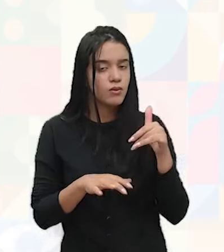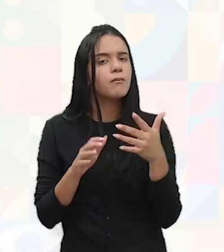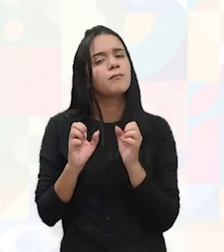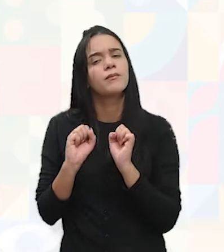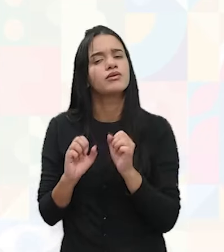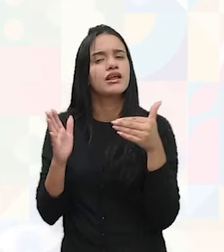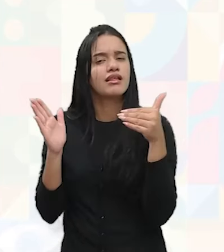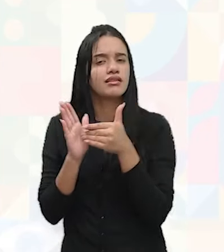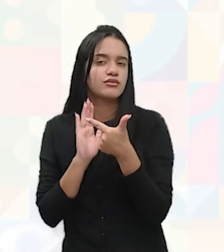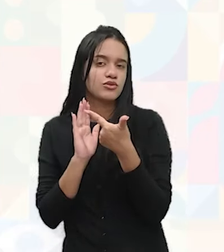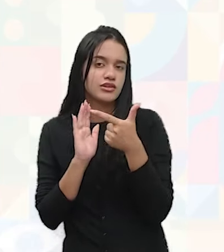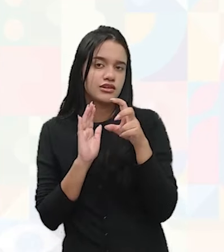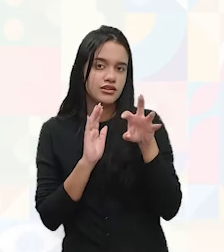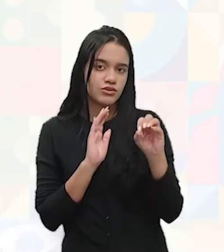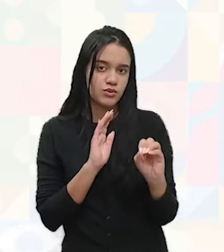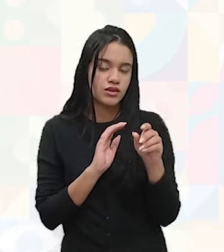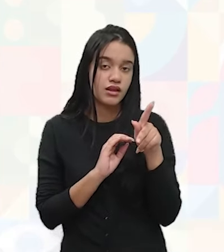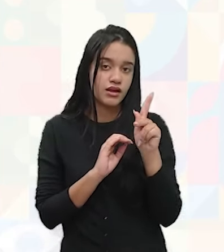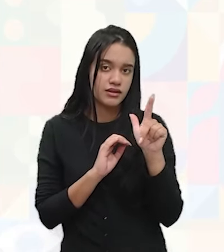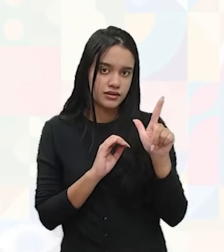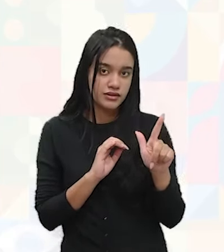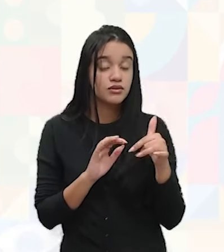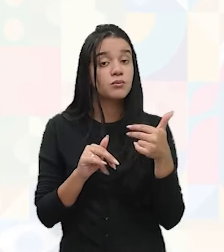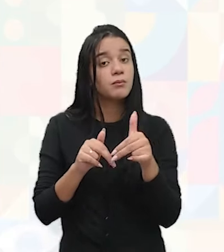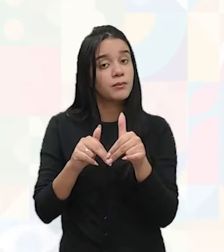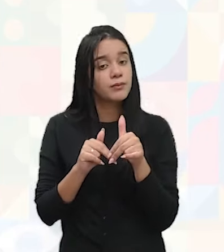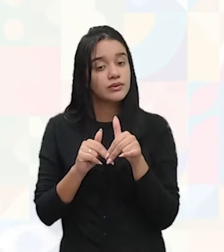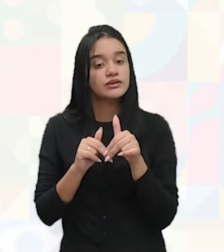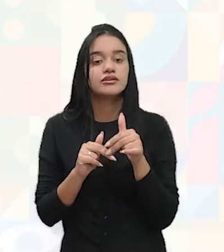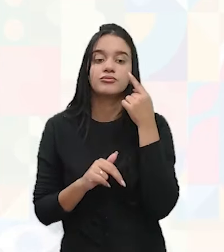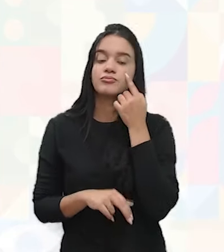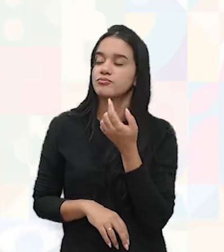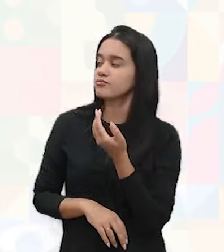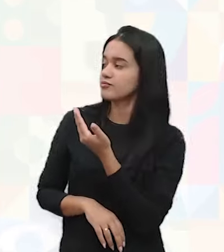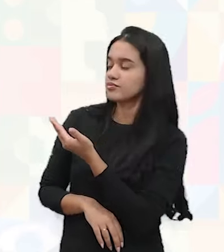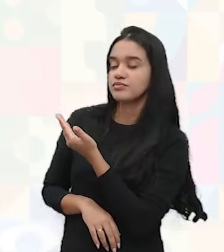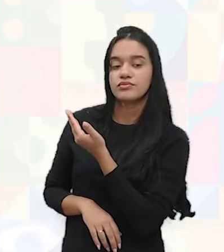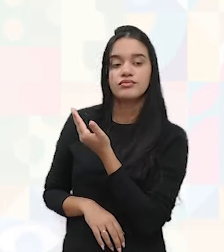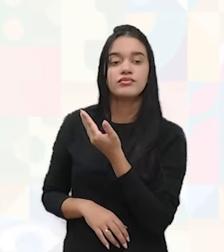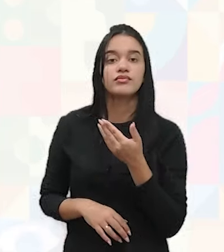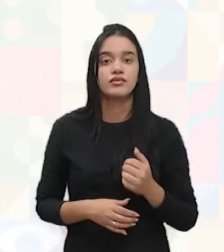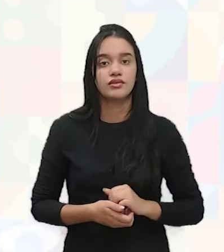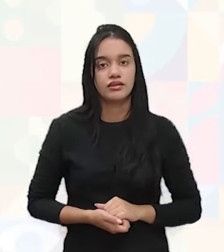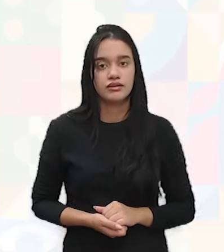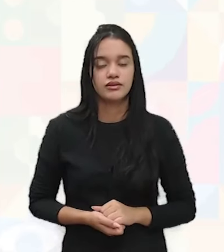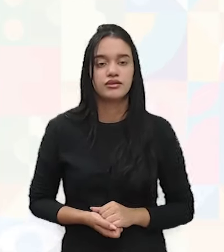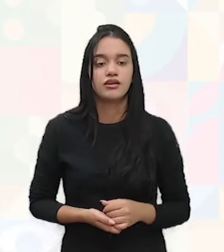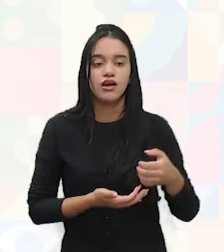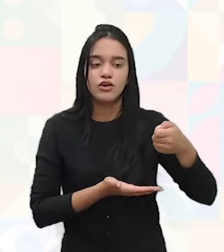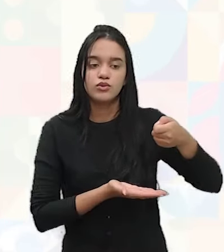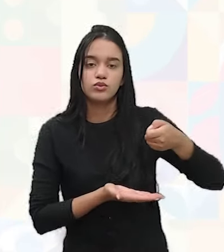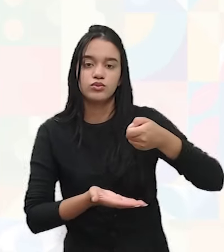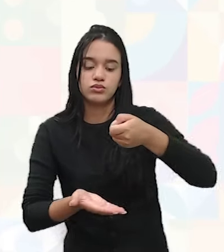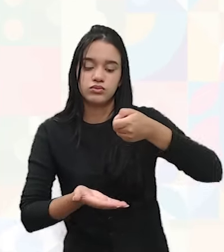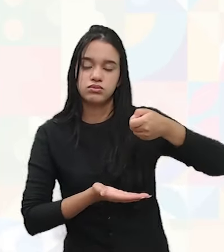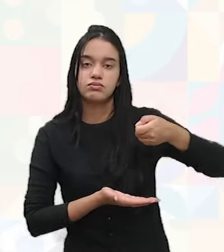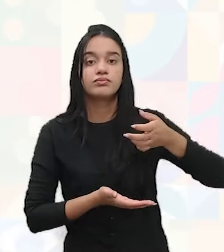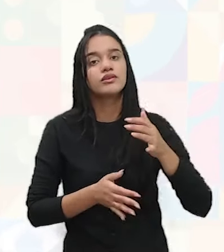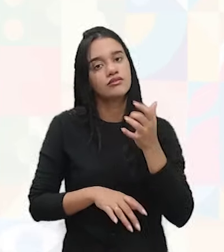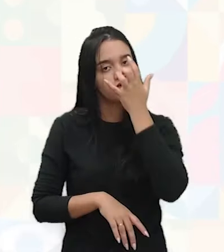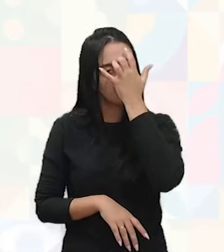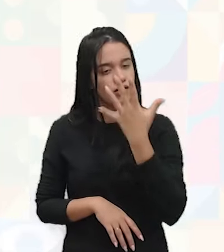250 kg tá por isso que eles têm essa roda já fixa né que é um carrinho para que Facilite o deslocamento então